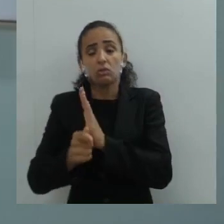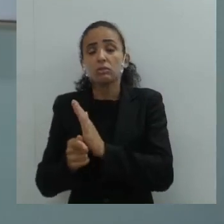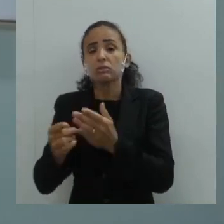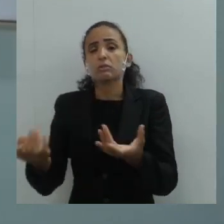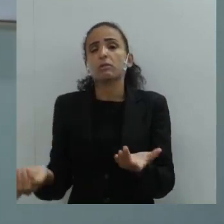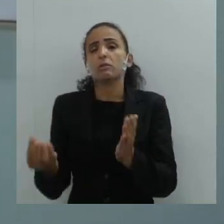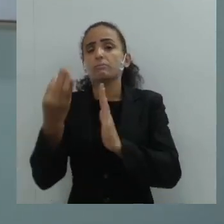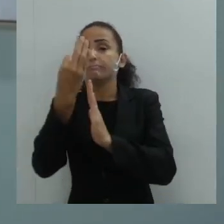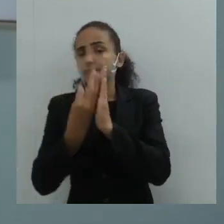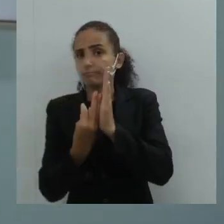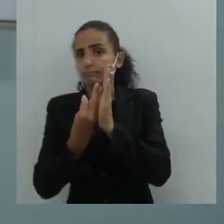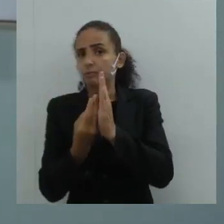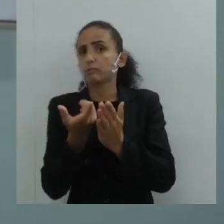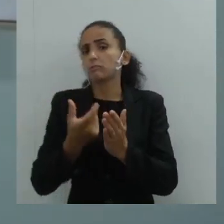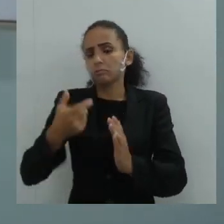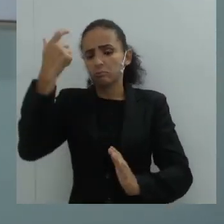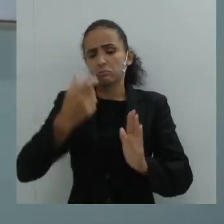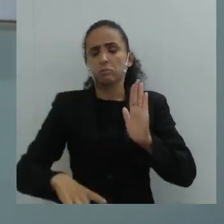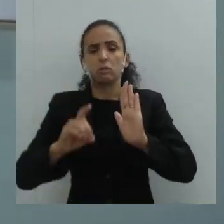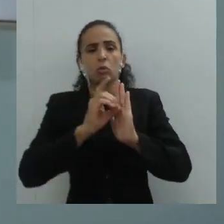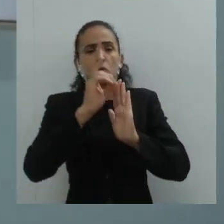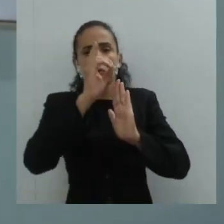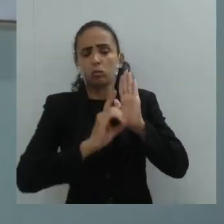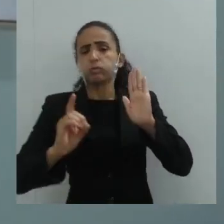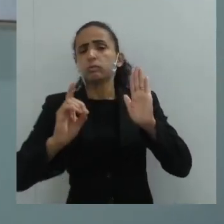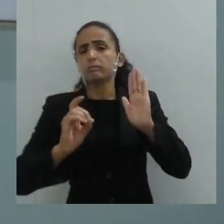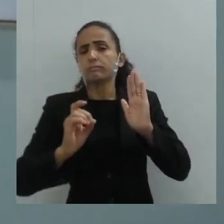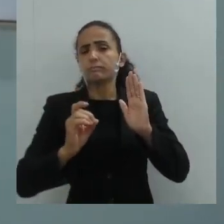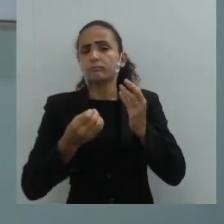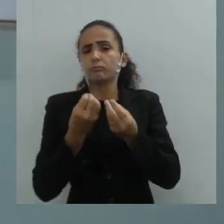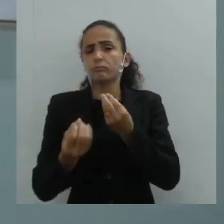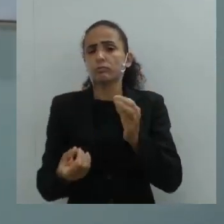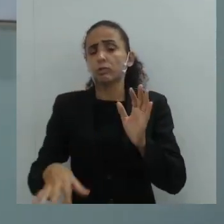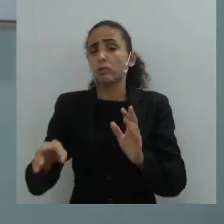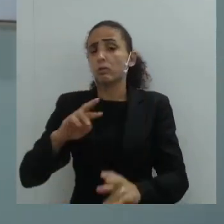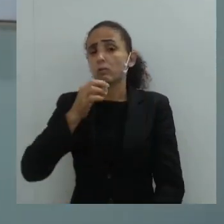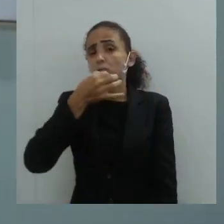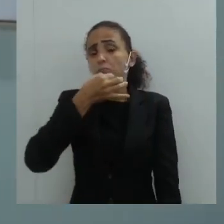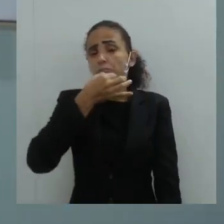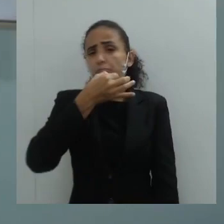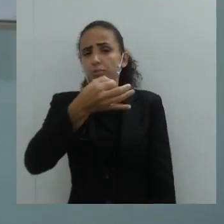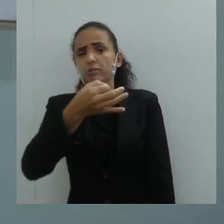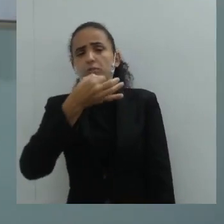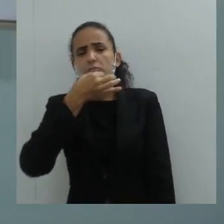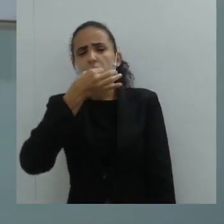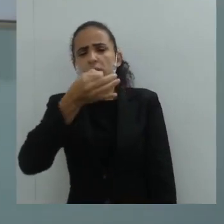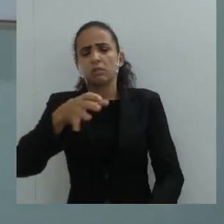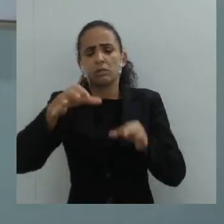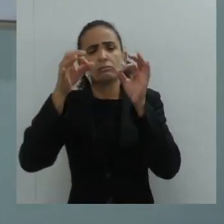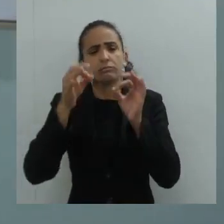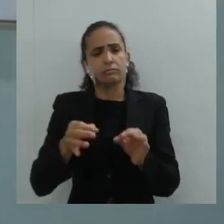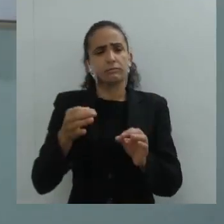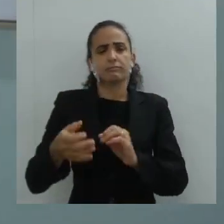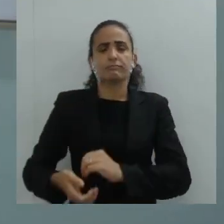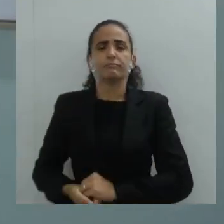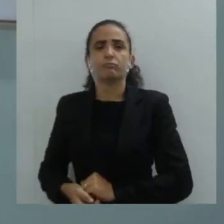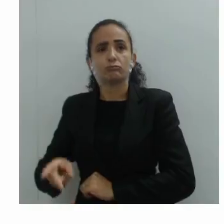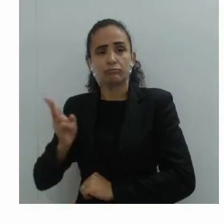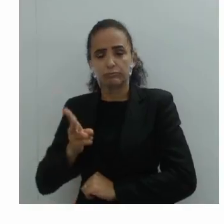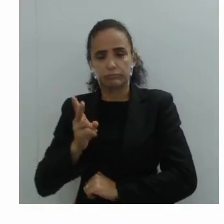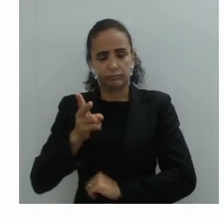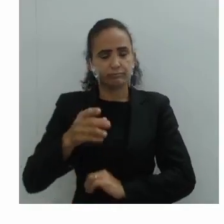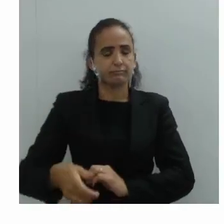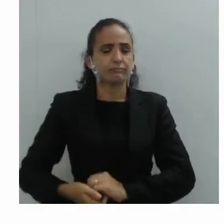E a questão da cidadania, o discurso, a opinião, ser opinativo. Vamos lá.